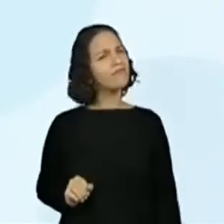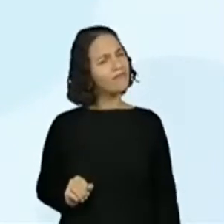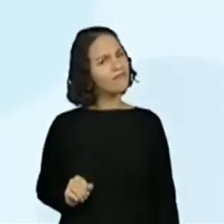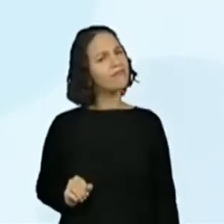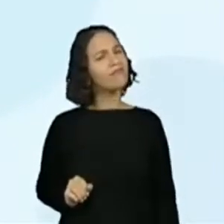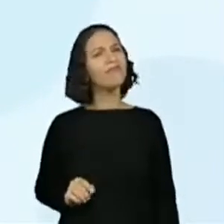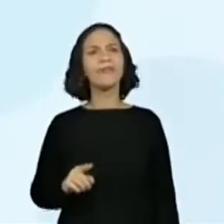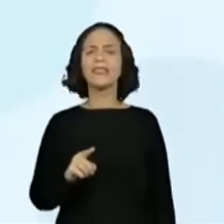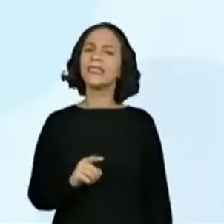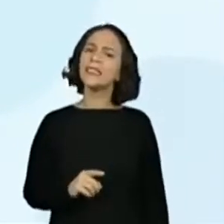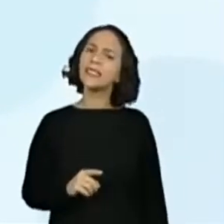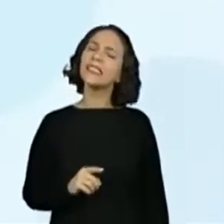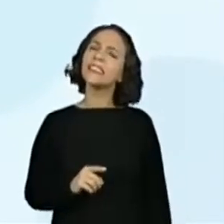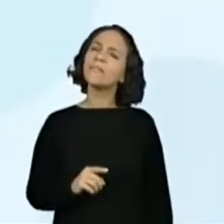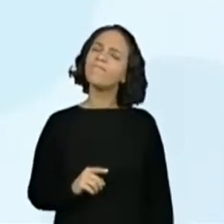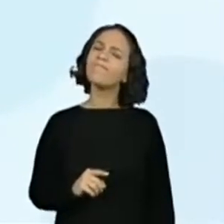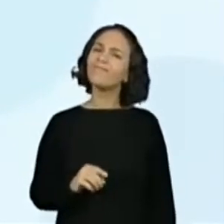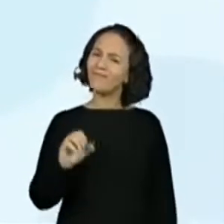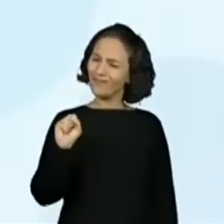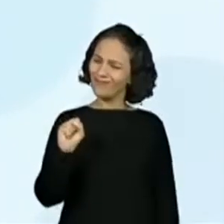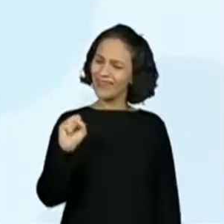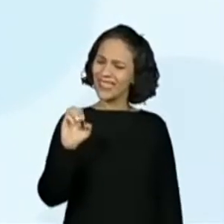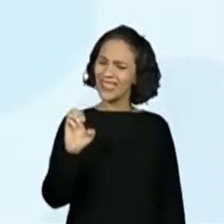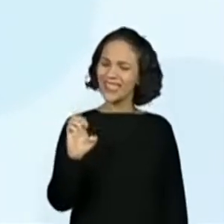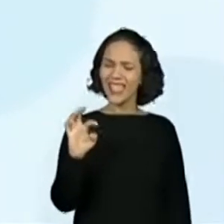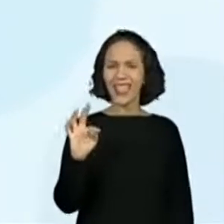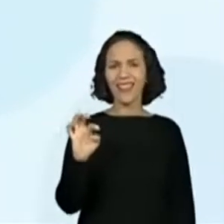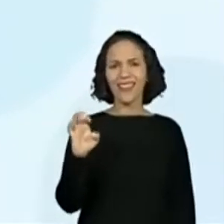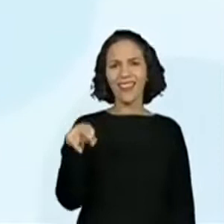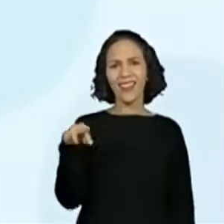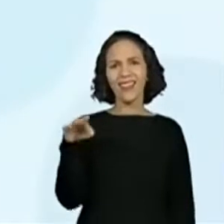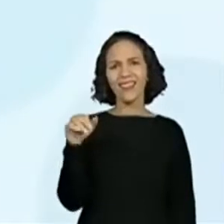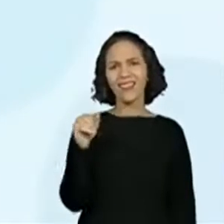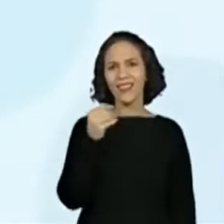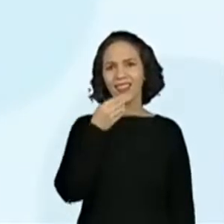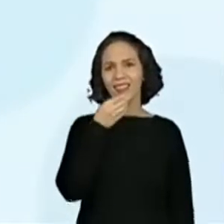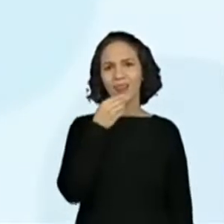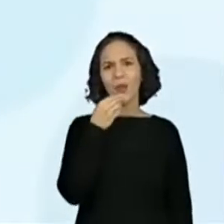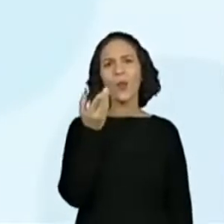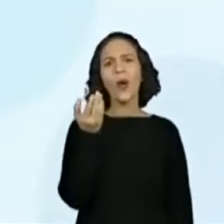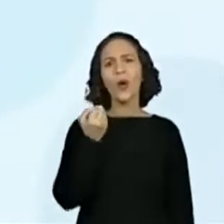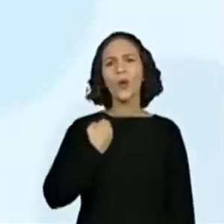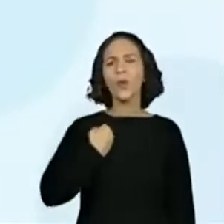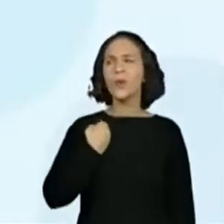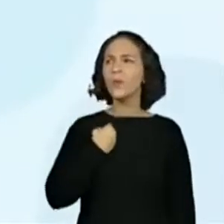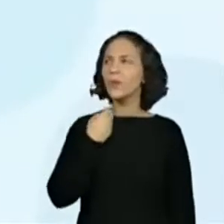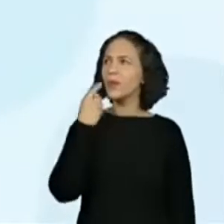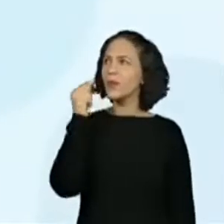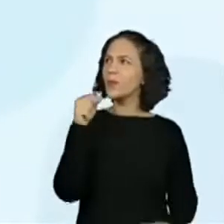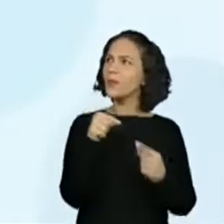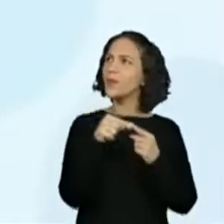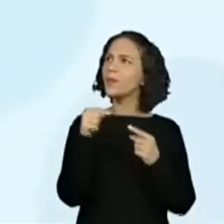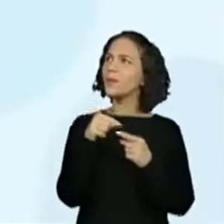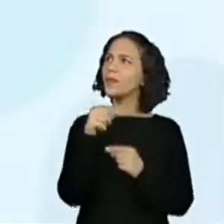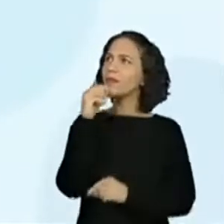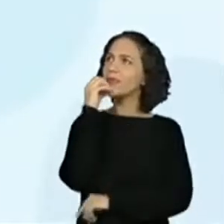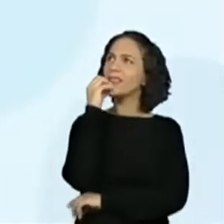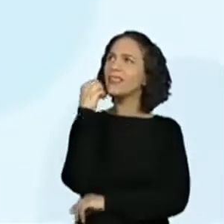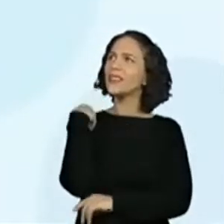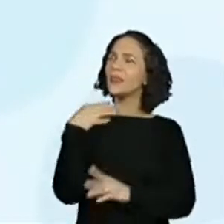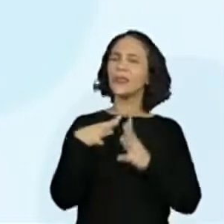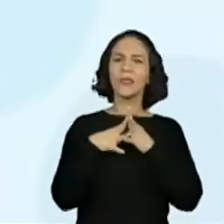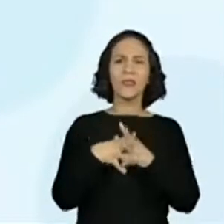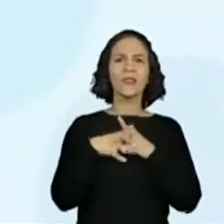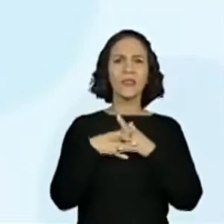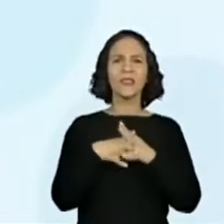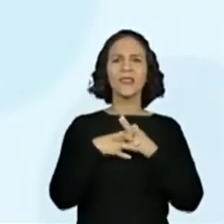professora, esse número é um pouco difícil, hein? 70, qual seria esse número 70, professora? 70, porque olha... Porque eu me